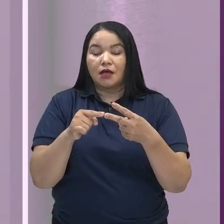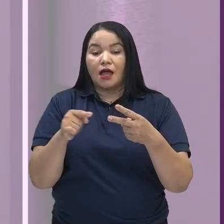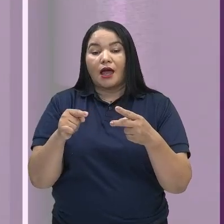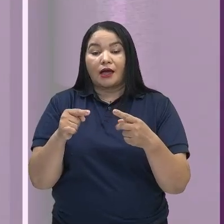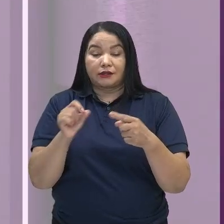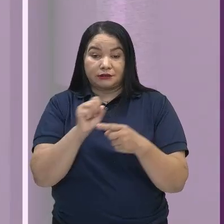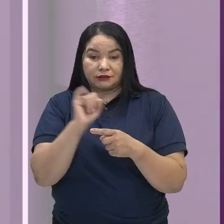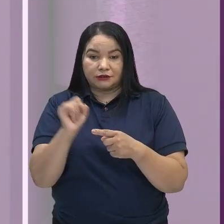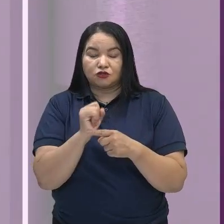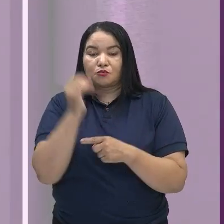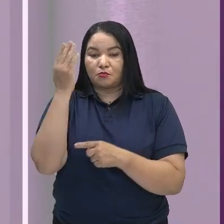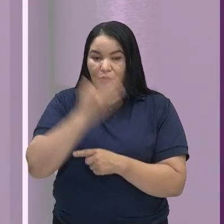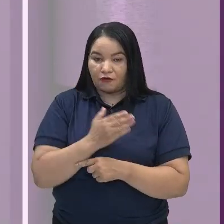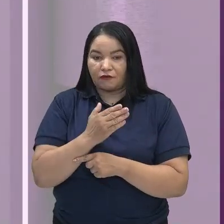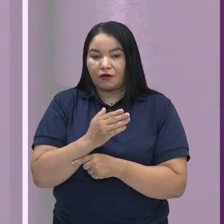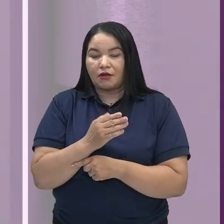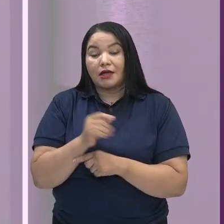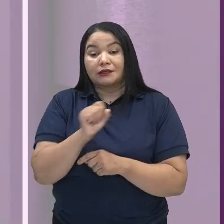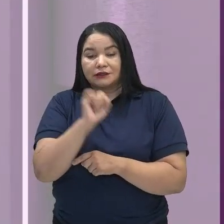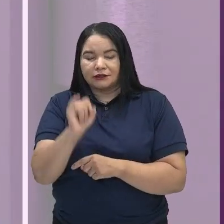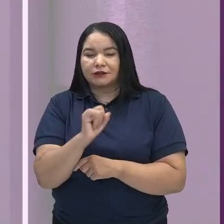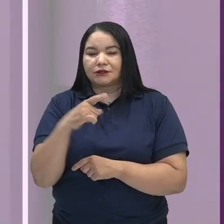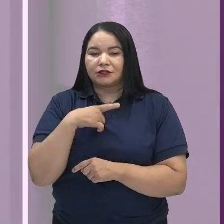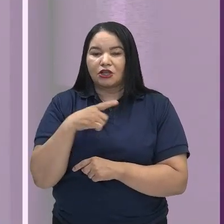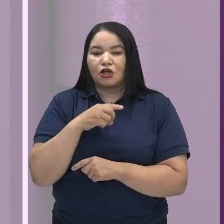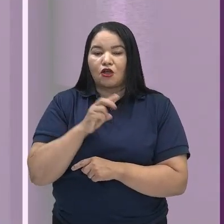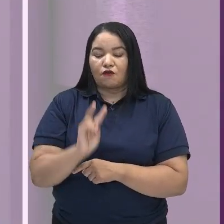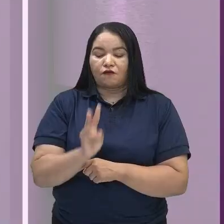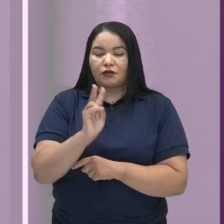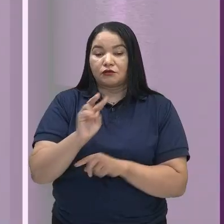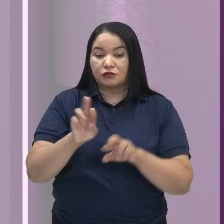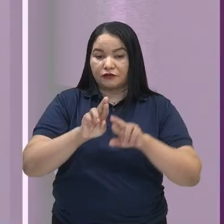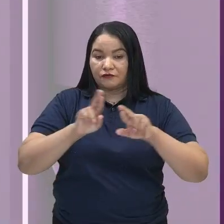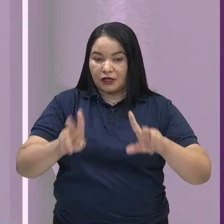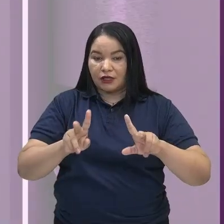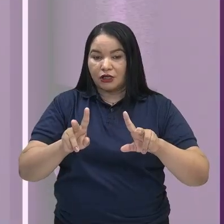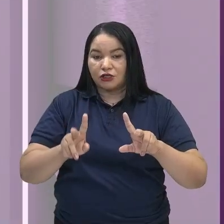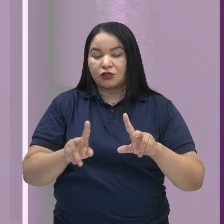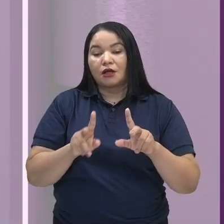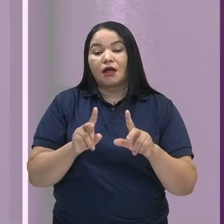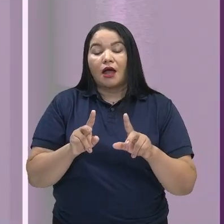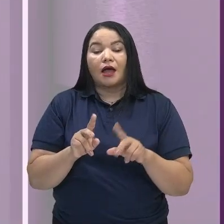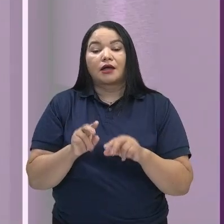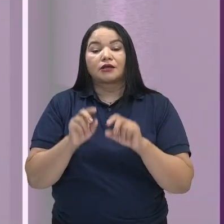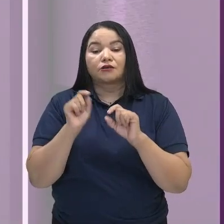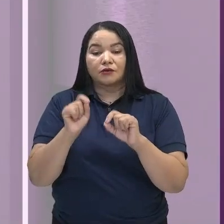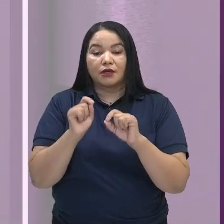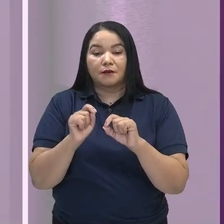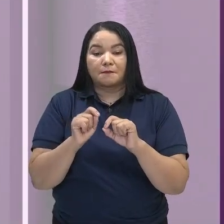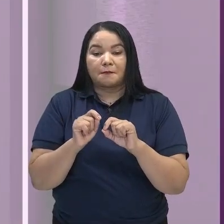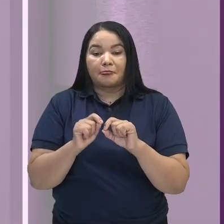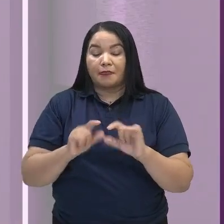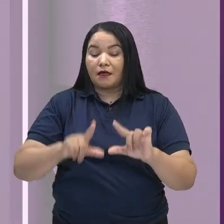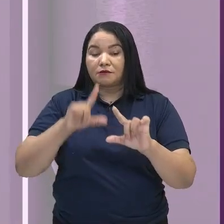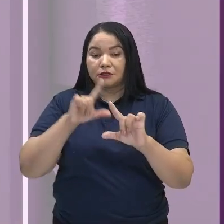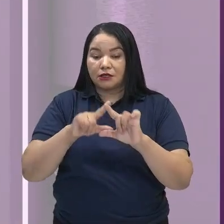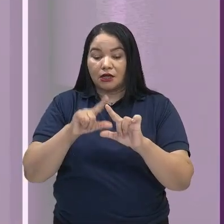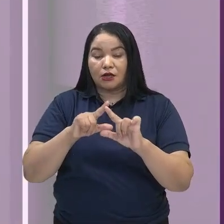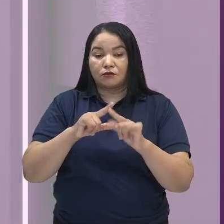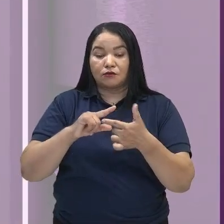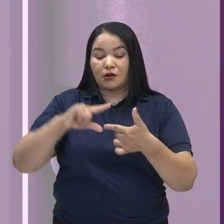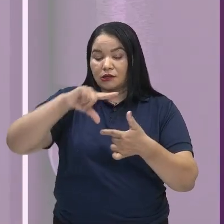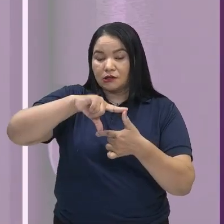tivéssemos encontrado aí valores diferentes em um lado da igualdade, uma divergência matemática, então nós íamos afirmar que essas medidas não eram